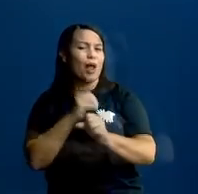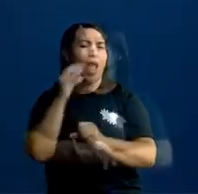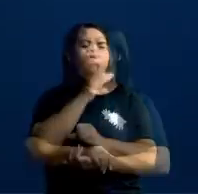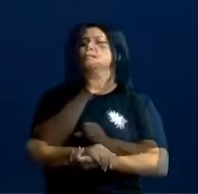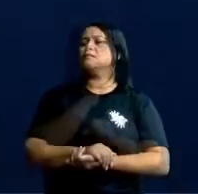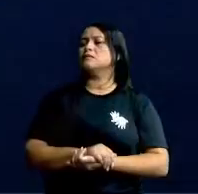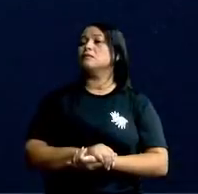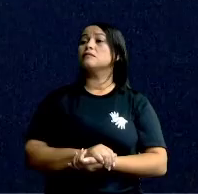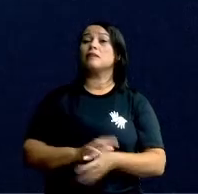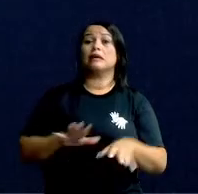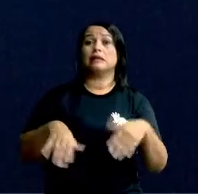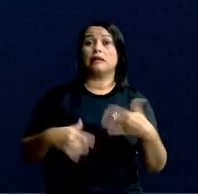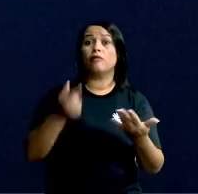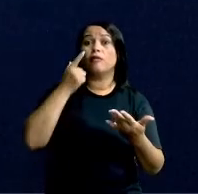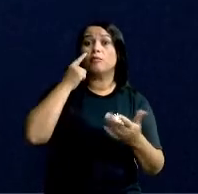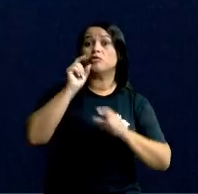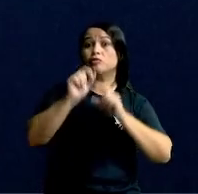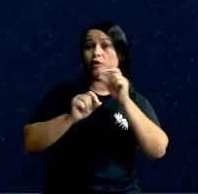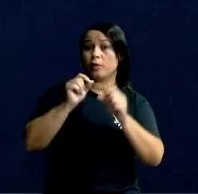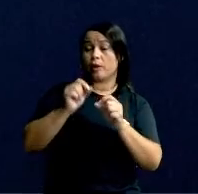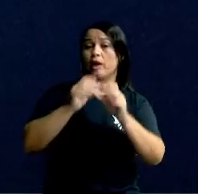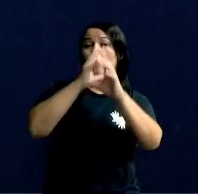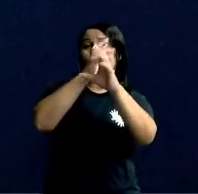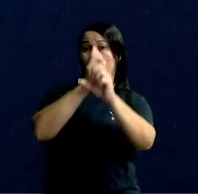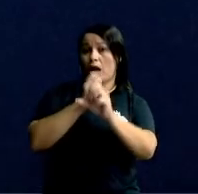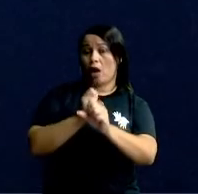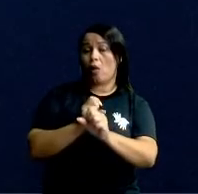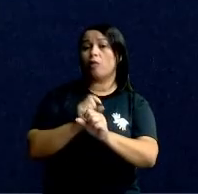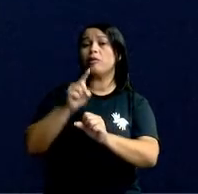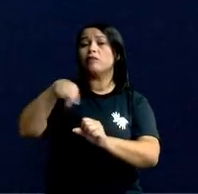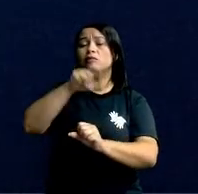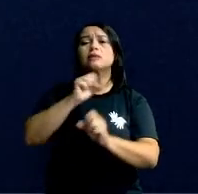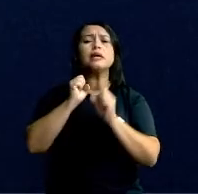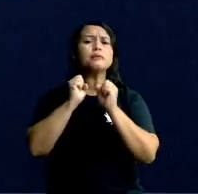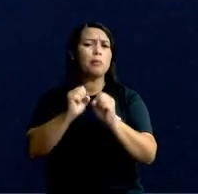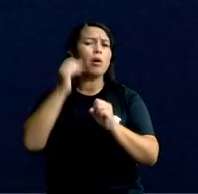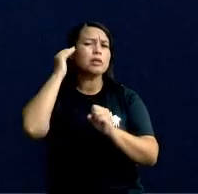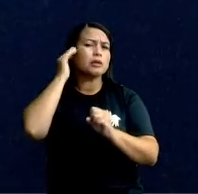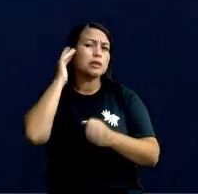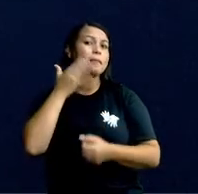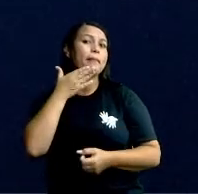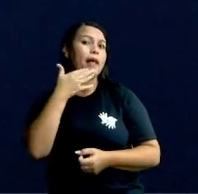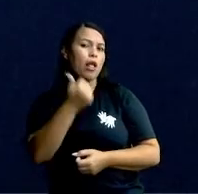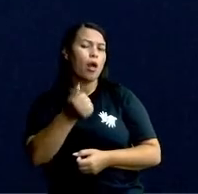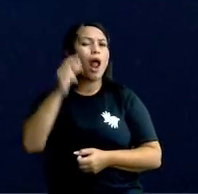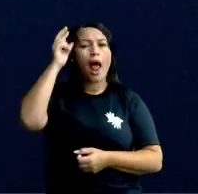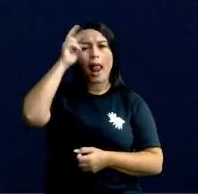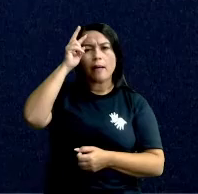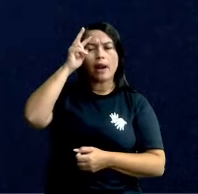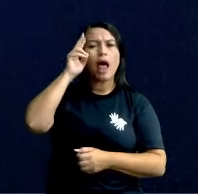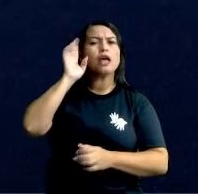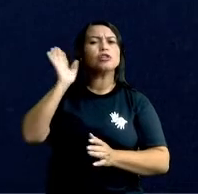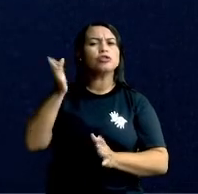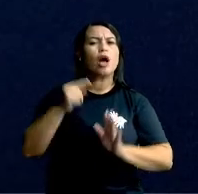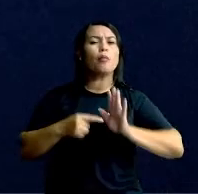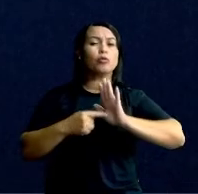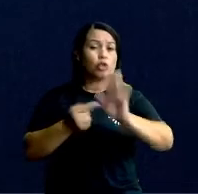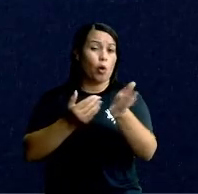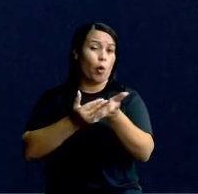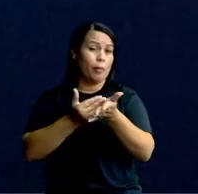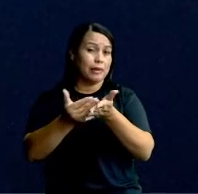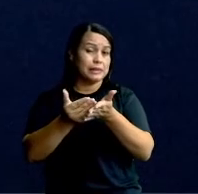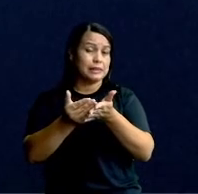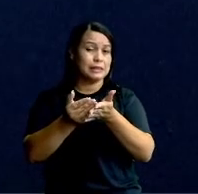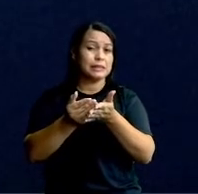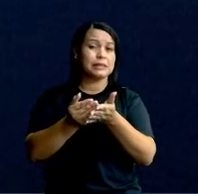no quadro. Então, vamos lá ver esse cálculo aqui, né, para que vocês possam entender melhor. Lembra lá que eu preciso começar